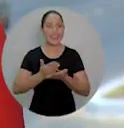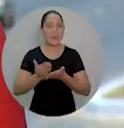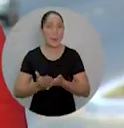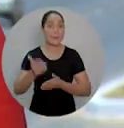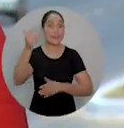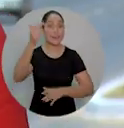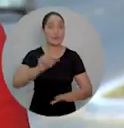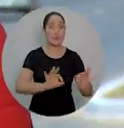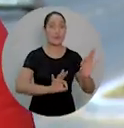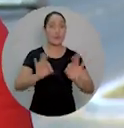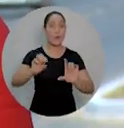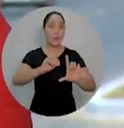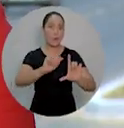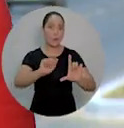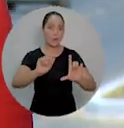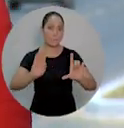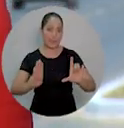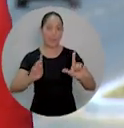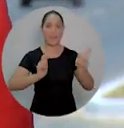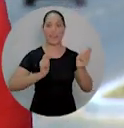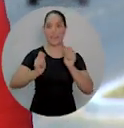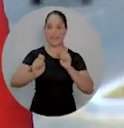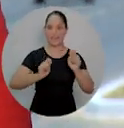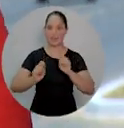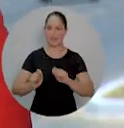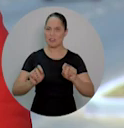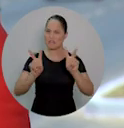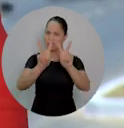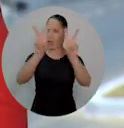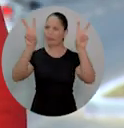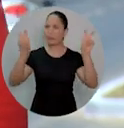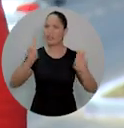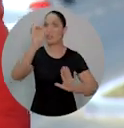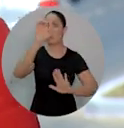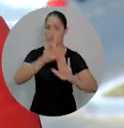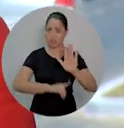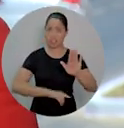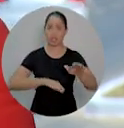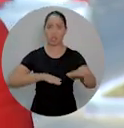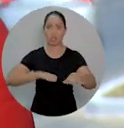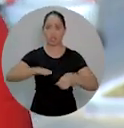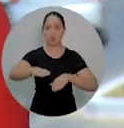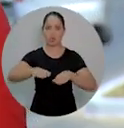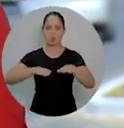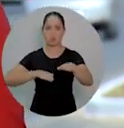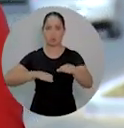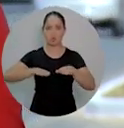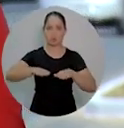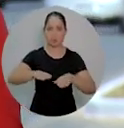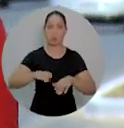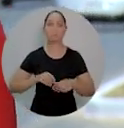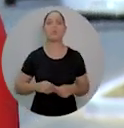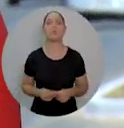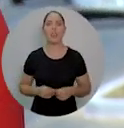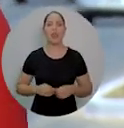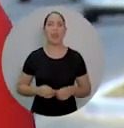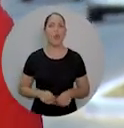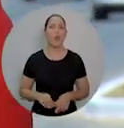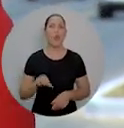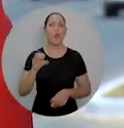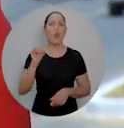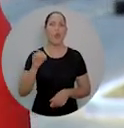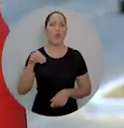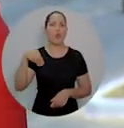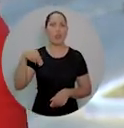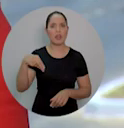Olá, começa agora mais um OAB Entrevista. E neste programa vamos falar sobre direito de trânsito. Segundo o levantamento da